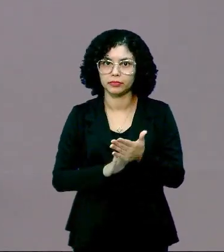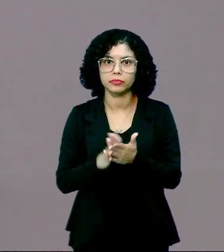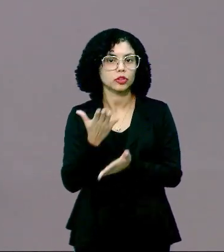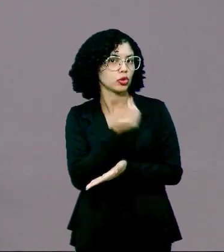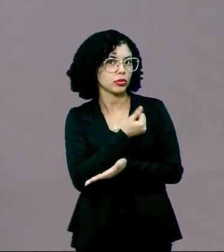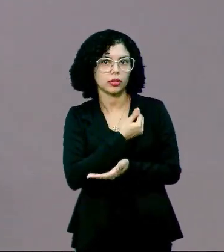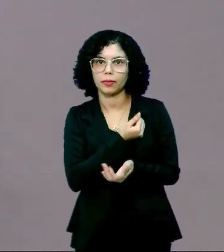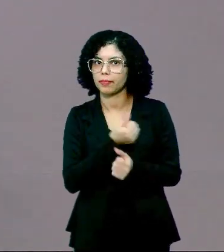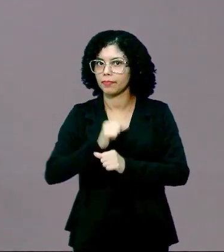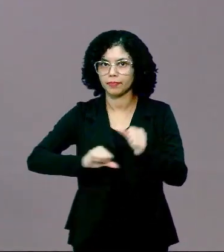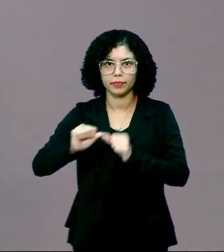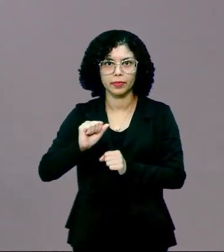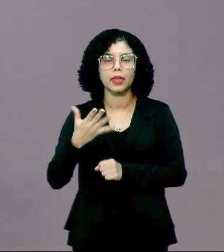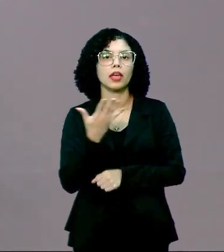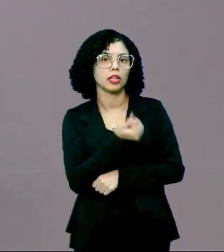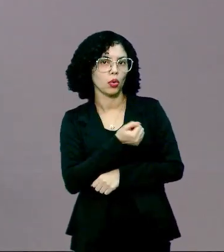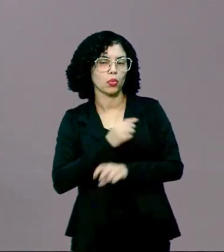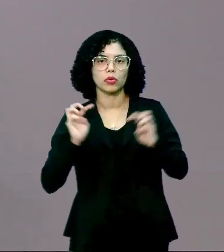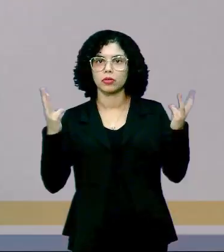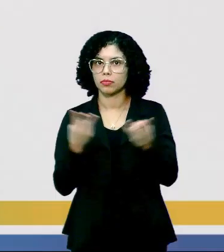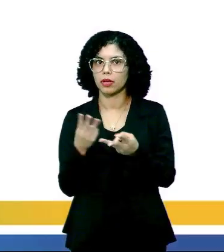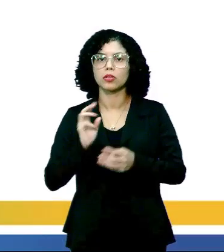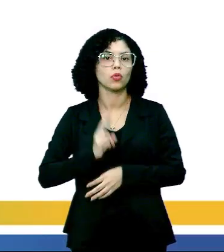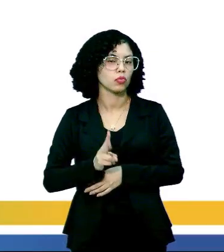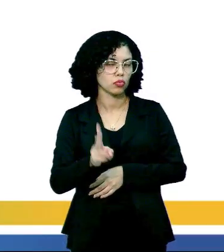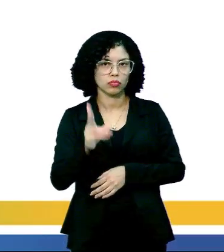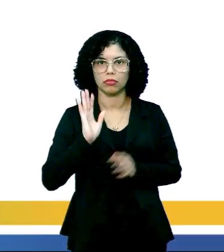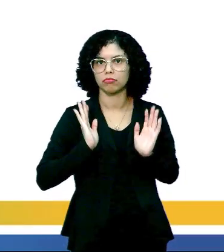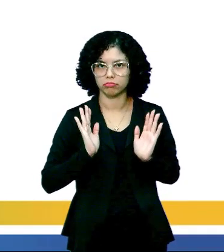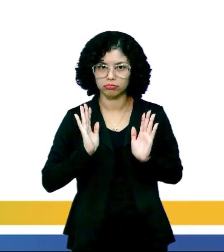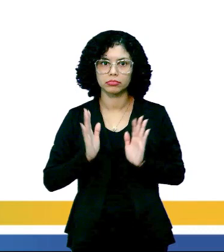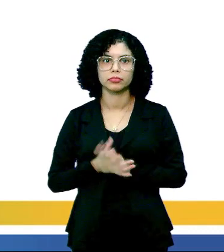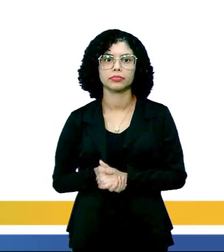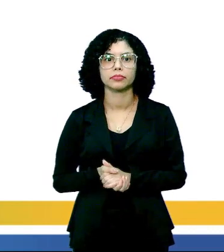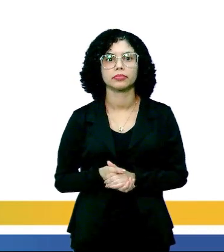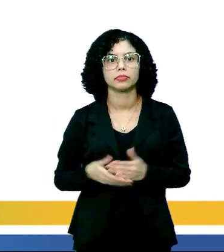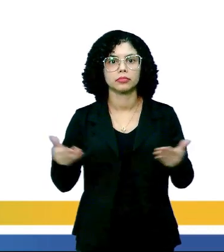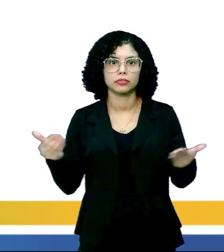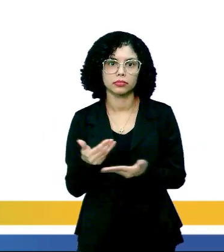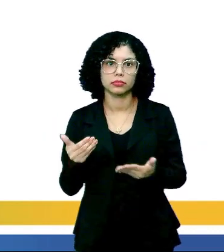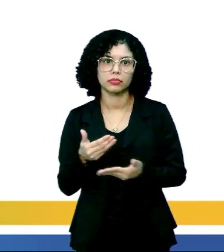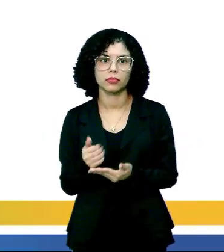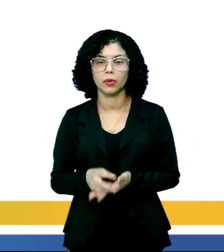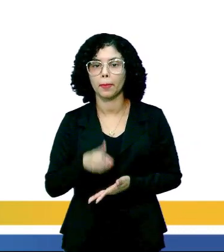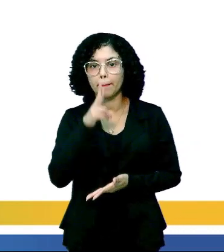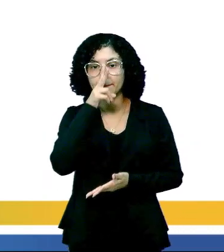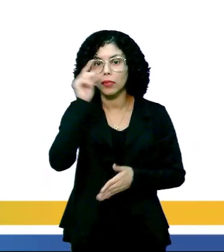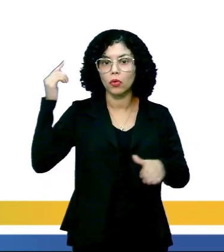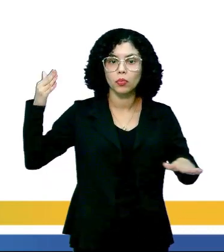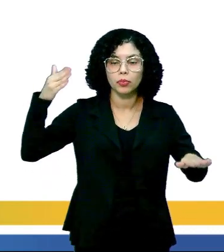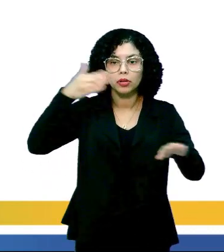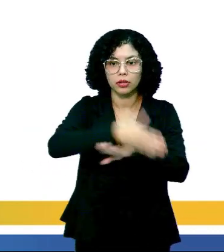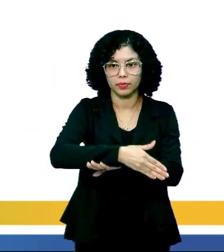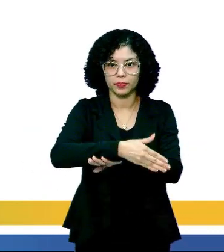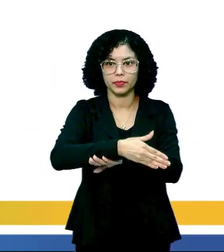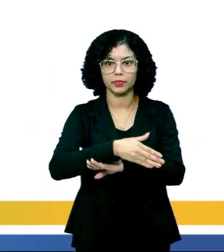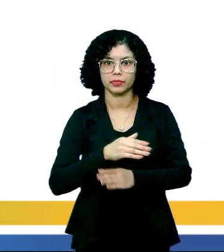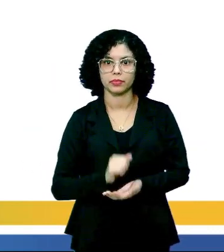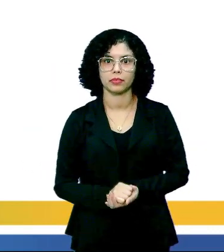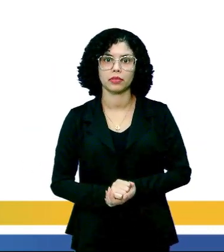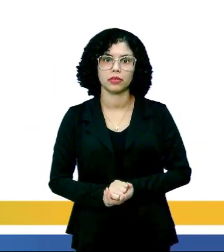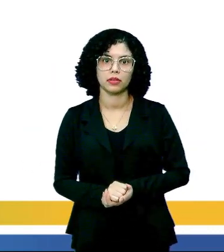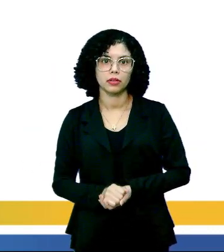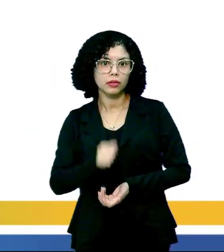número atômico e nem o número de massa, tudo bem? Bom, vamos falar agora sobre o poder de penetração dessas